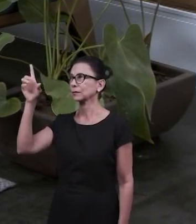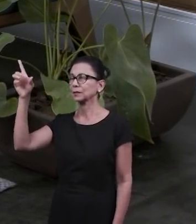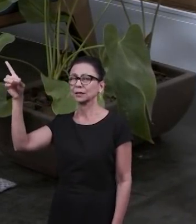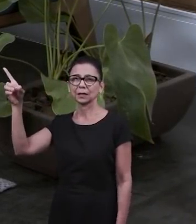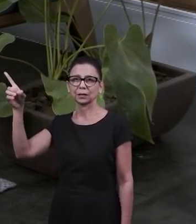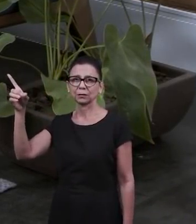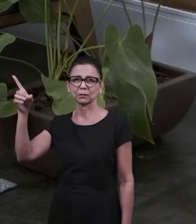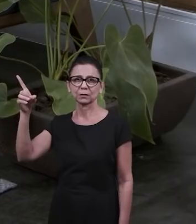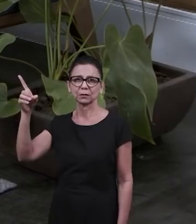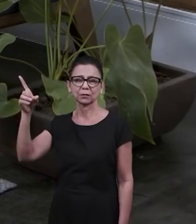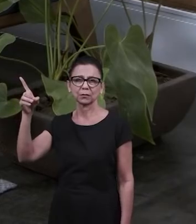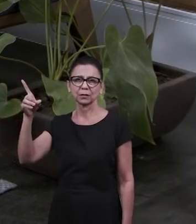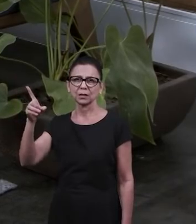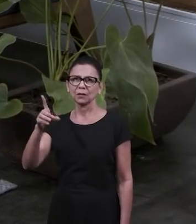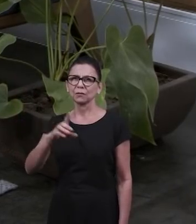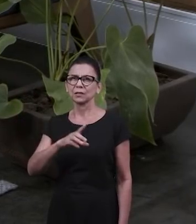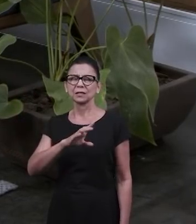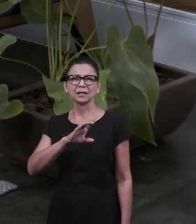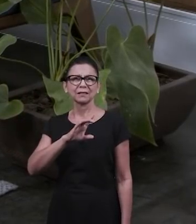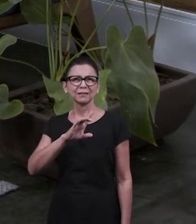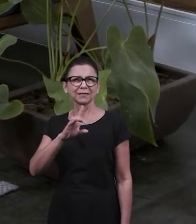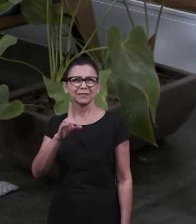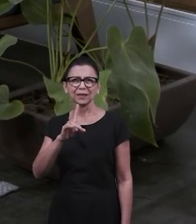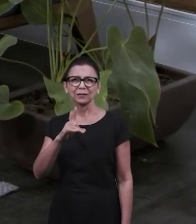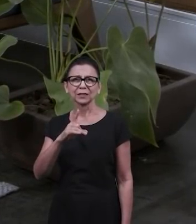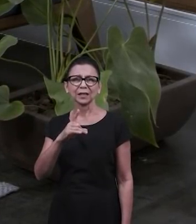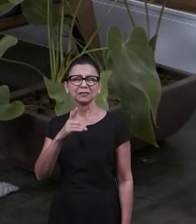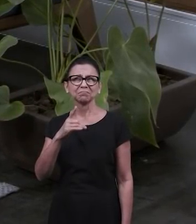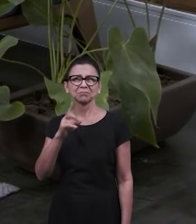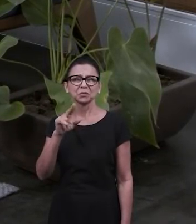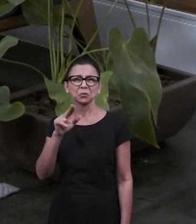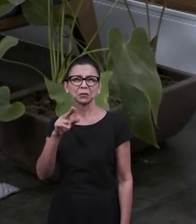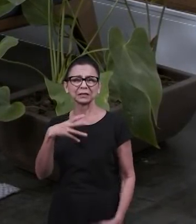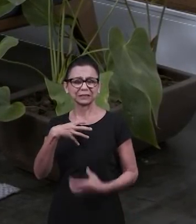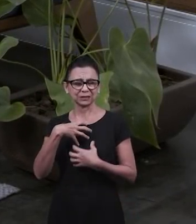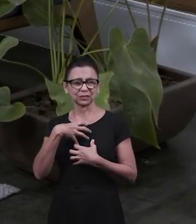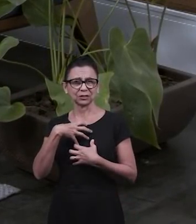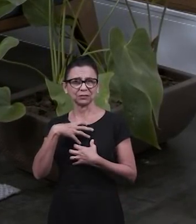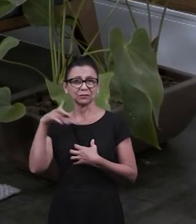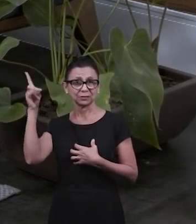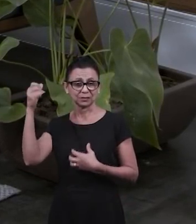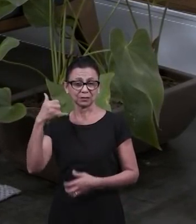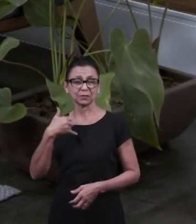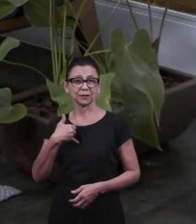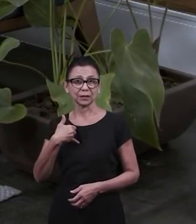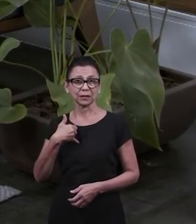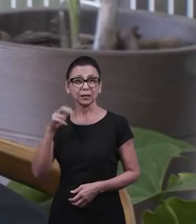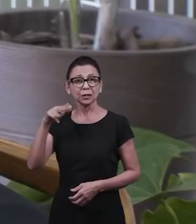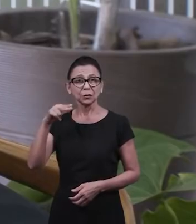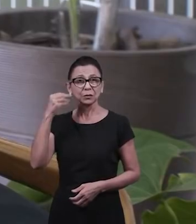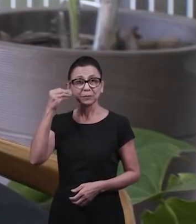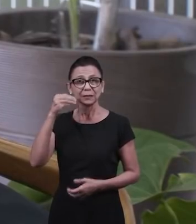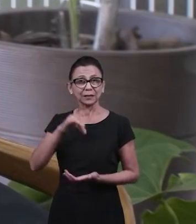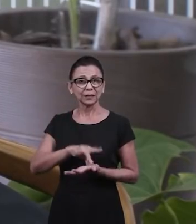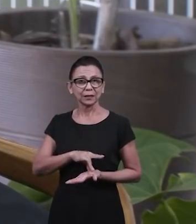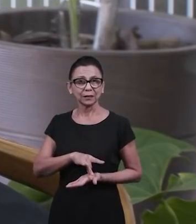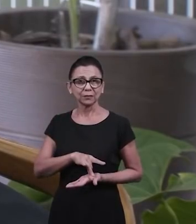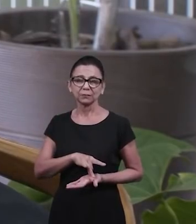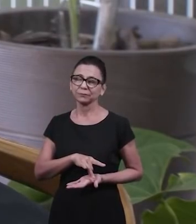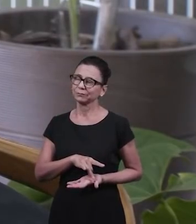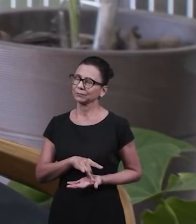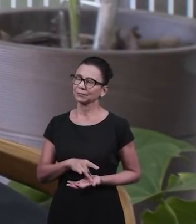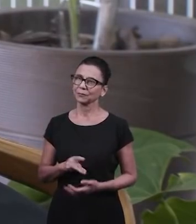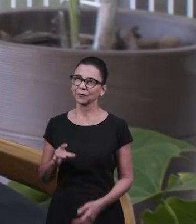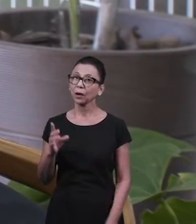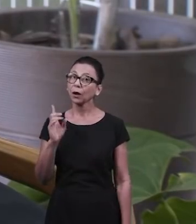não ouviu a voz de Deus na sua vida. Você que ainda não teve uma experiência real com Ele. Eu quero te dizer